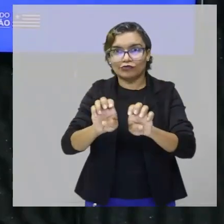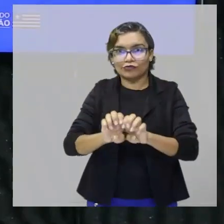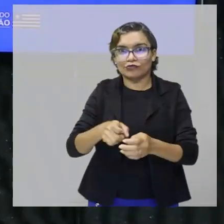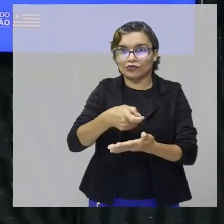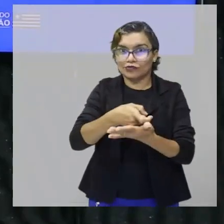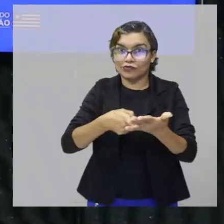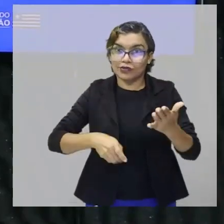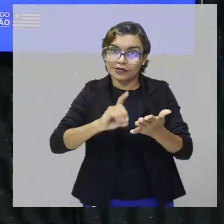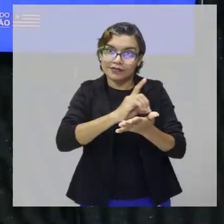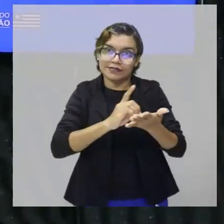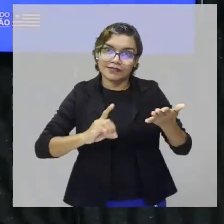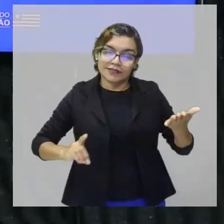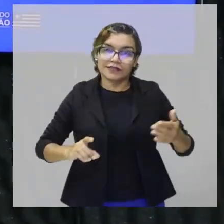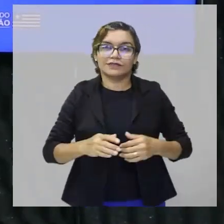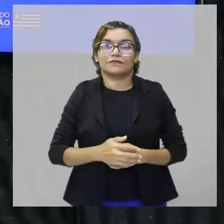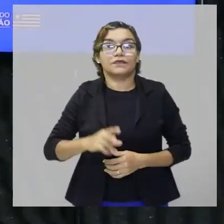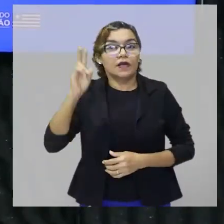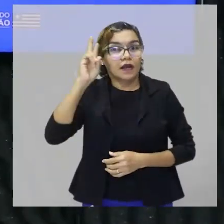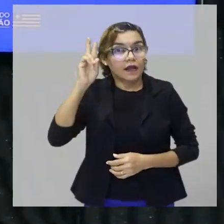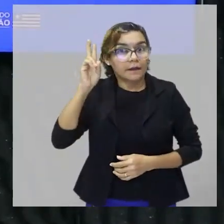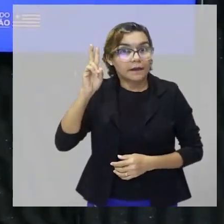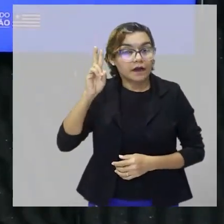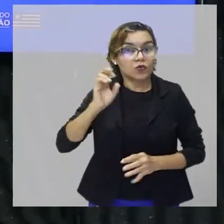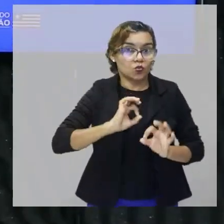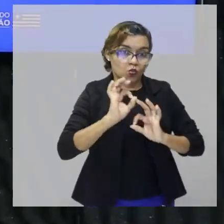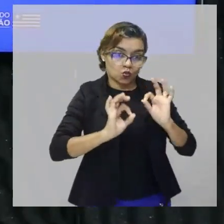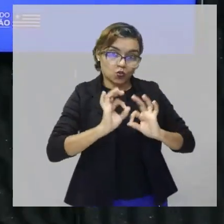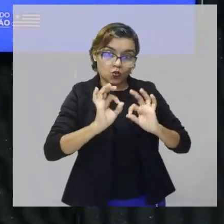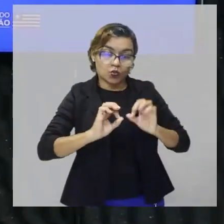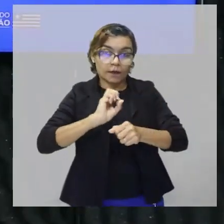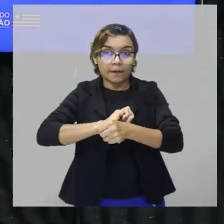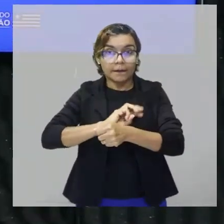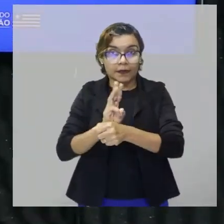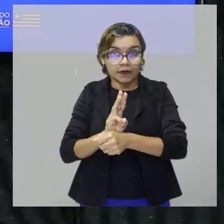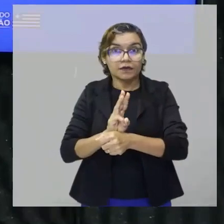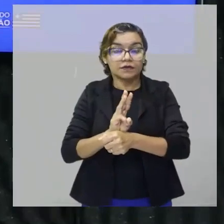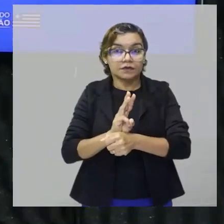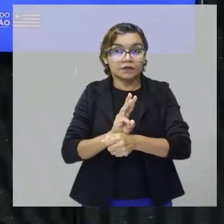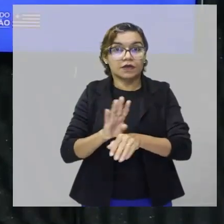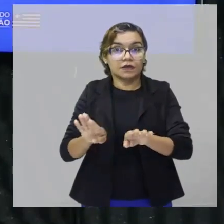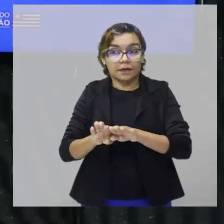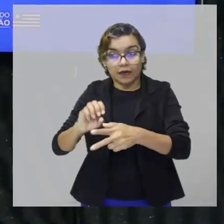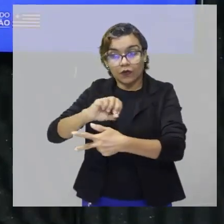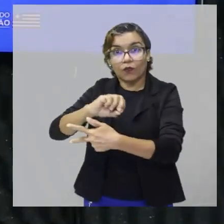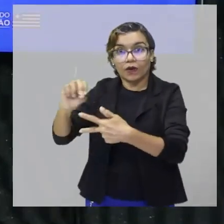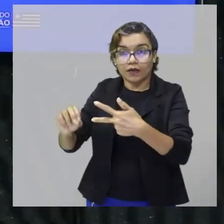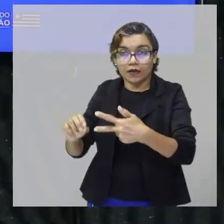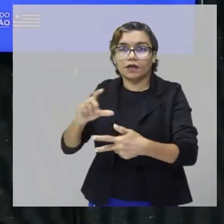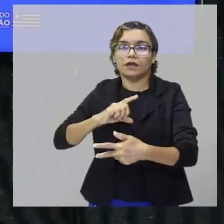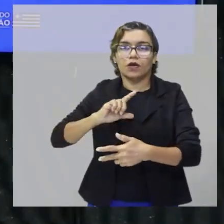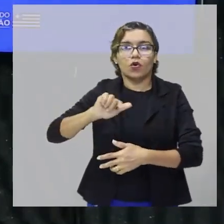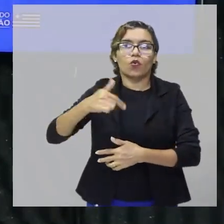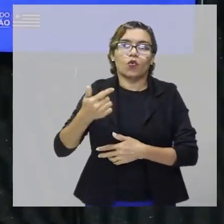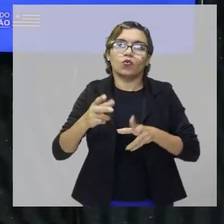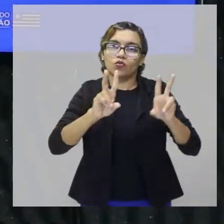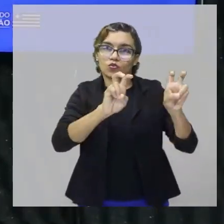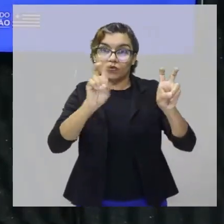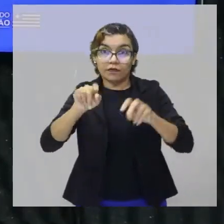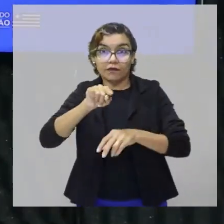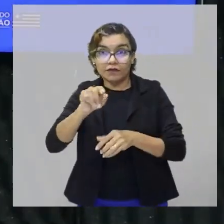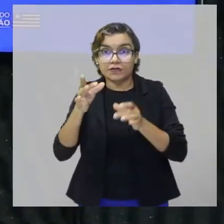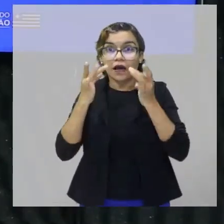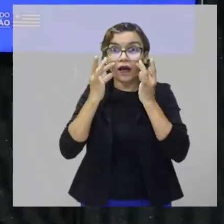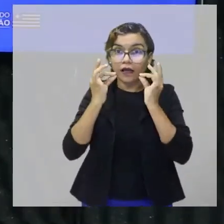texto dissertativo. Lembrando que no preparatório PAS, UEMA, Enem, nós teremos ainda outros temas. Fiquem